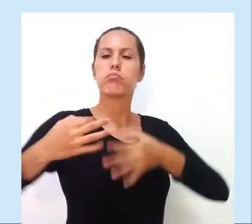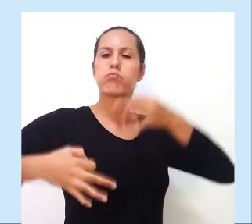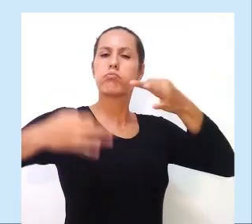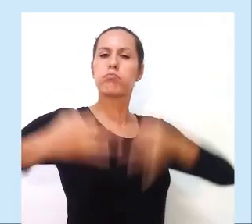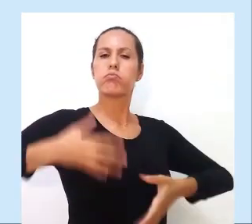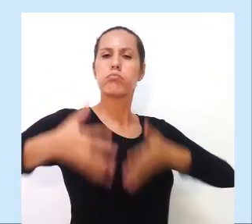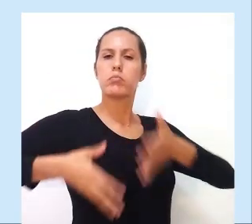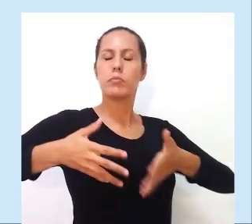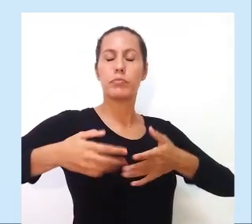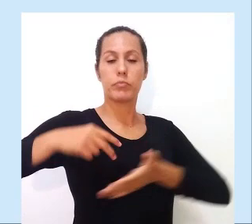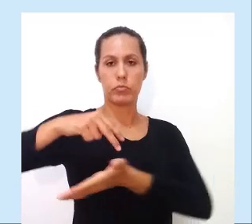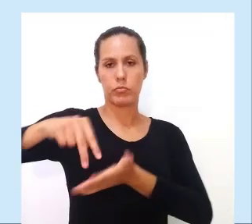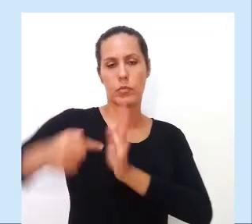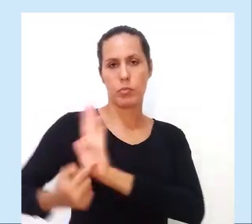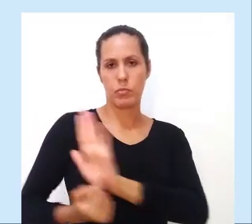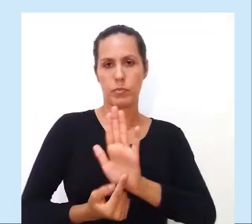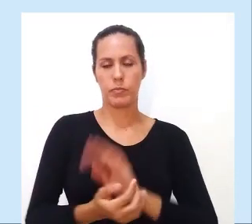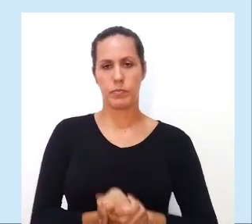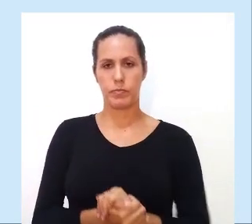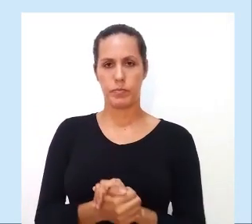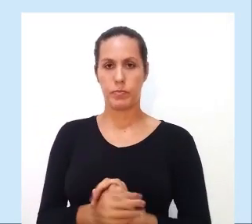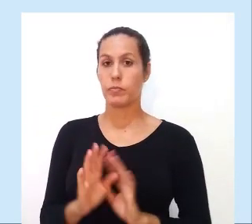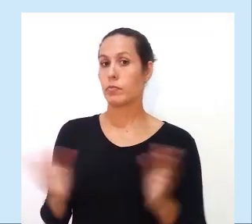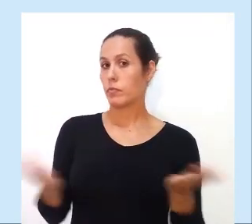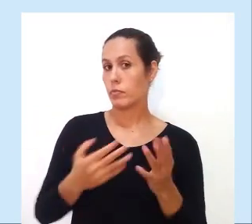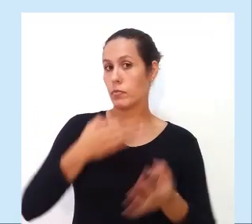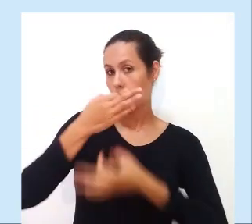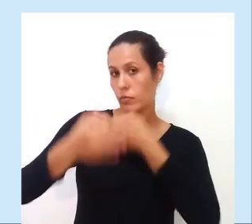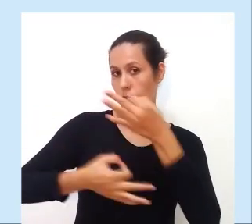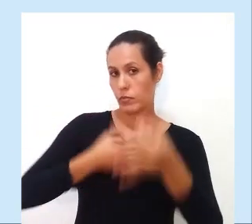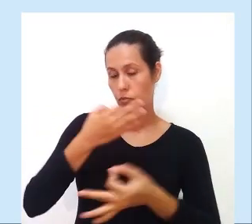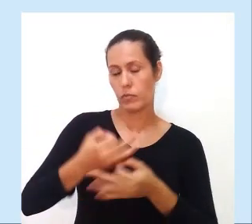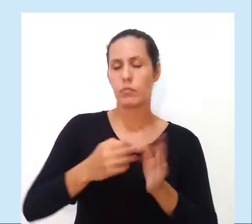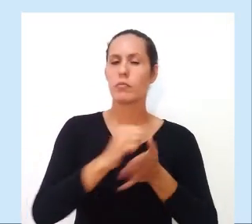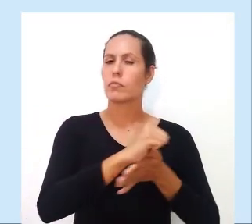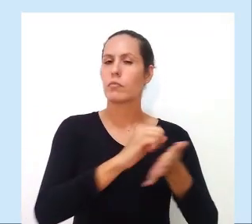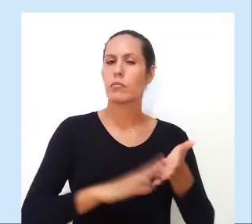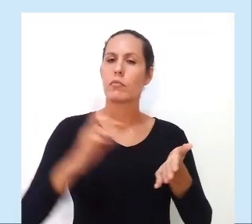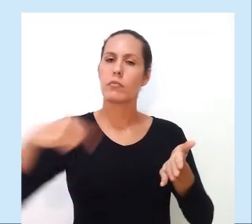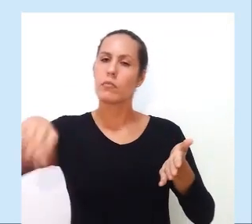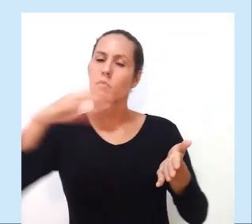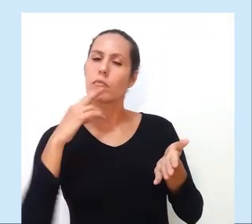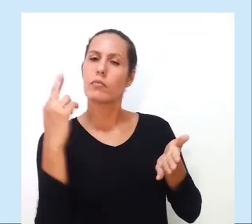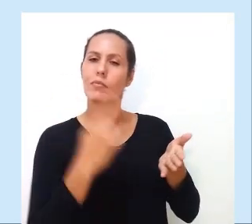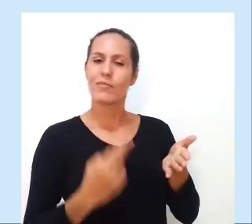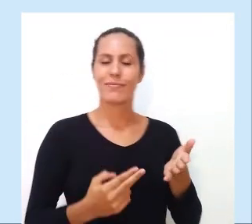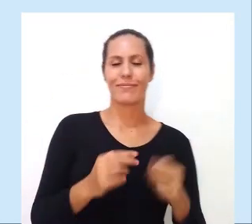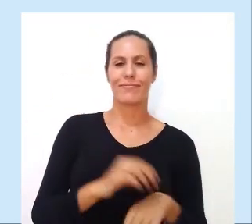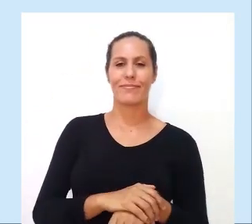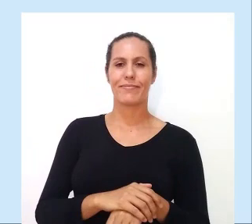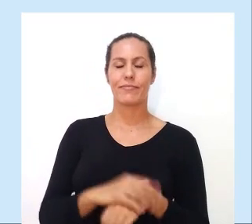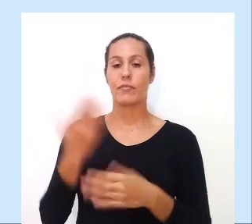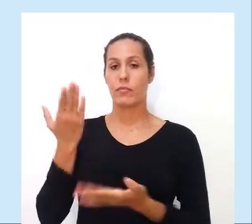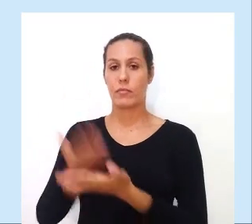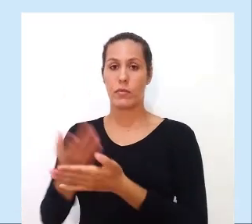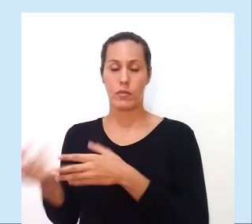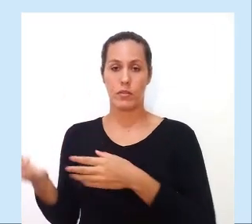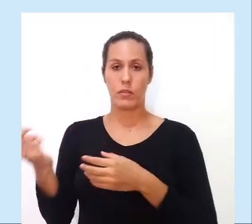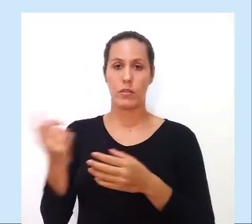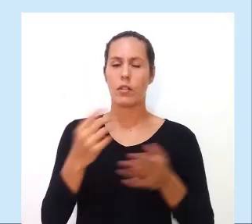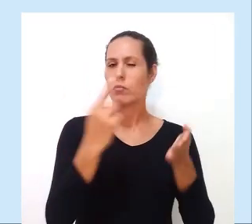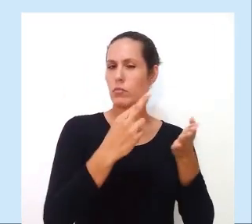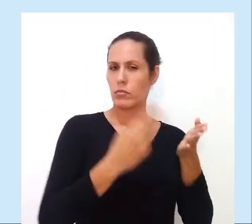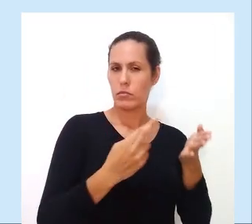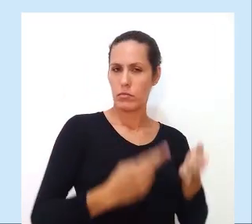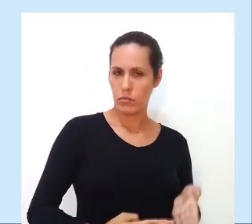forma elegante. Então a gente traz para vocês a sugestão agora de atividades para vocês